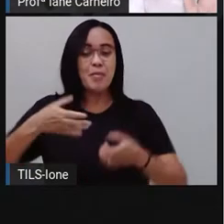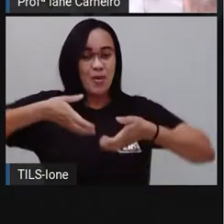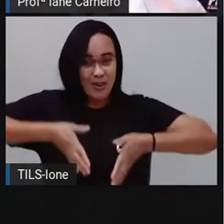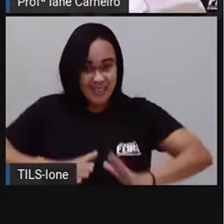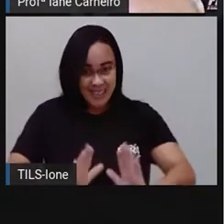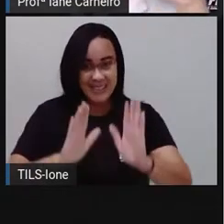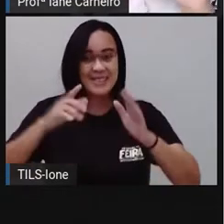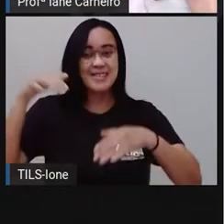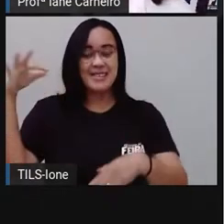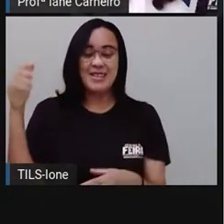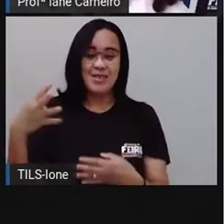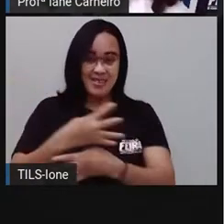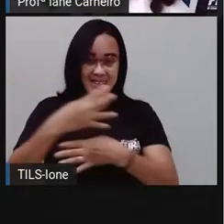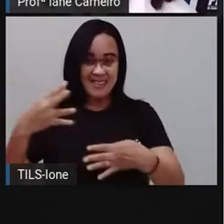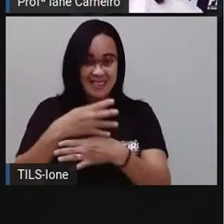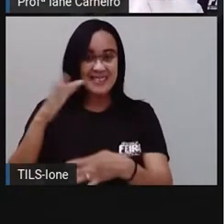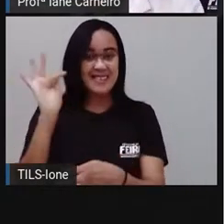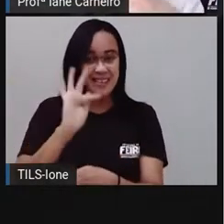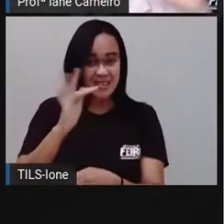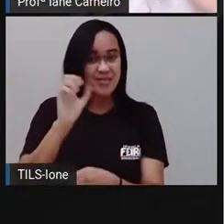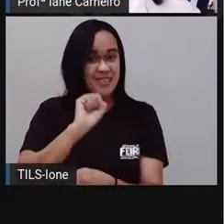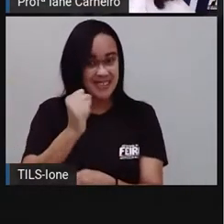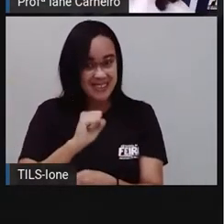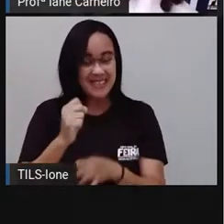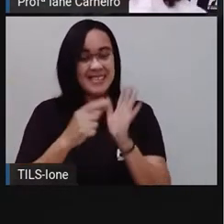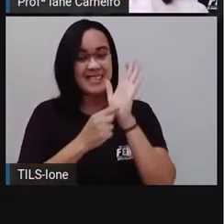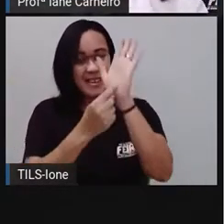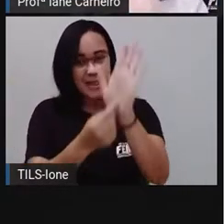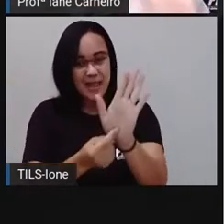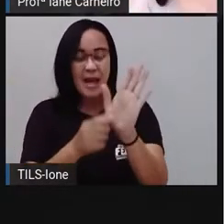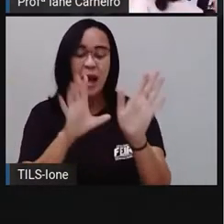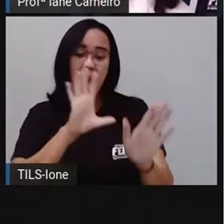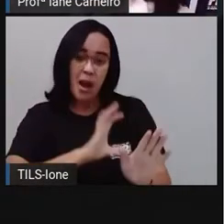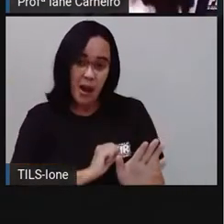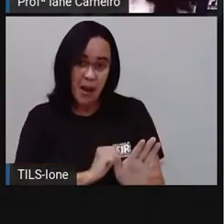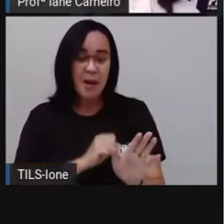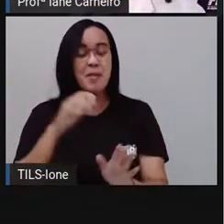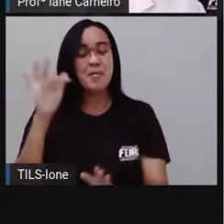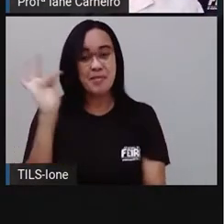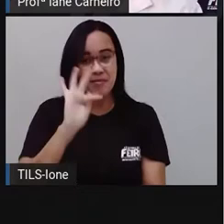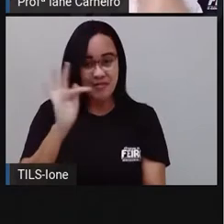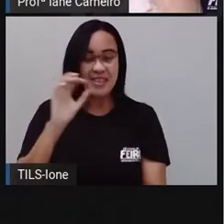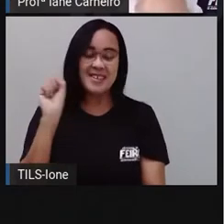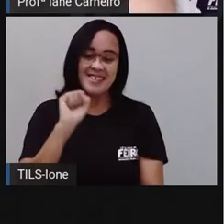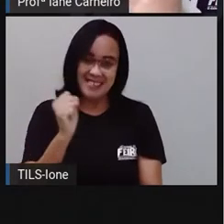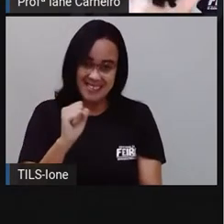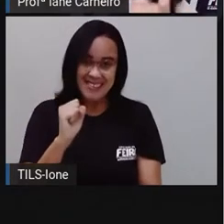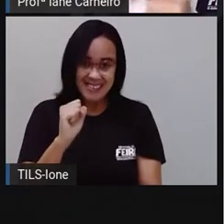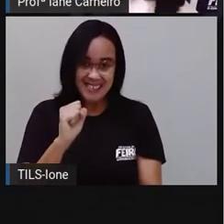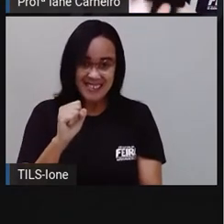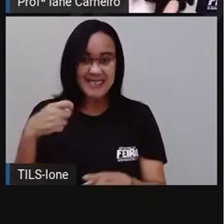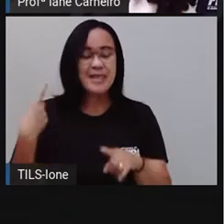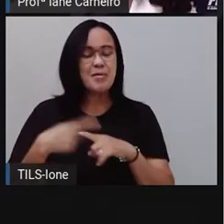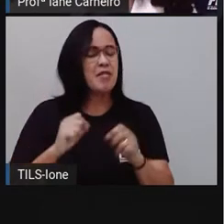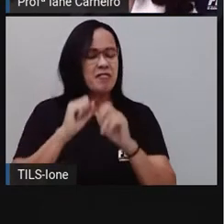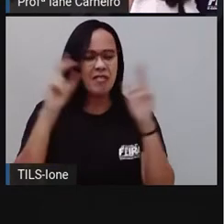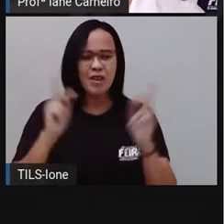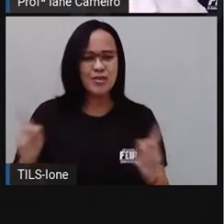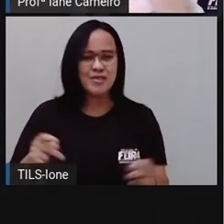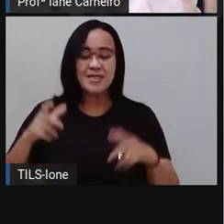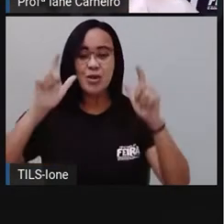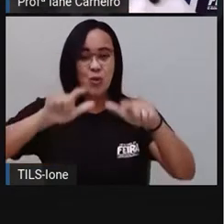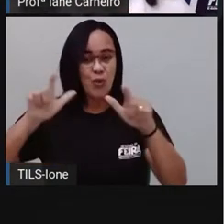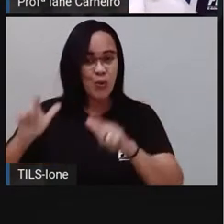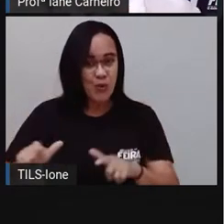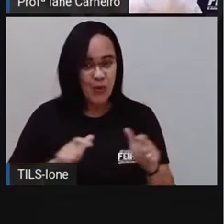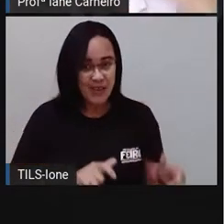feira, hein? Ó, por isso que eu coloquei aqui esse nome aqui, ó, eu amo feira, né? Pra gente valorizar muito nossa terrinha.